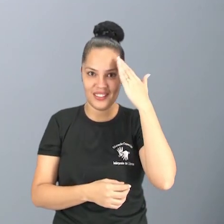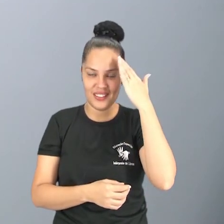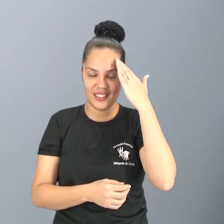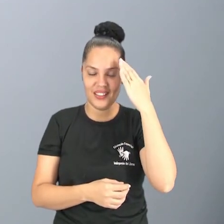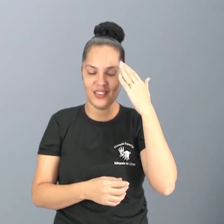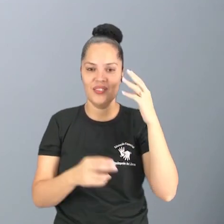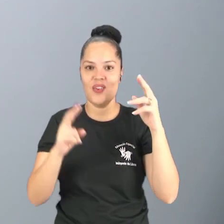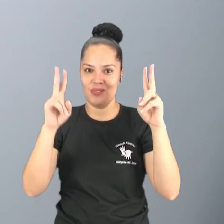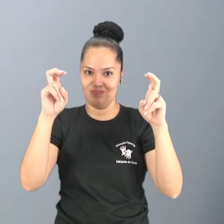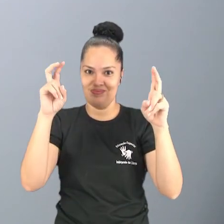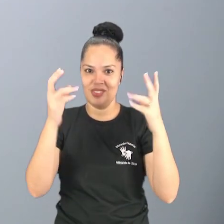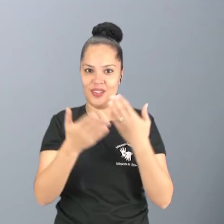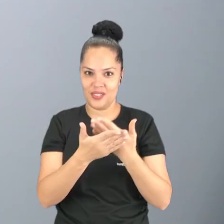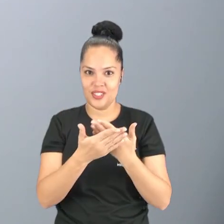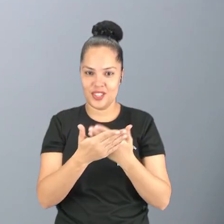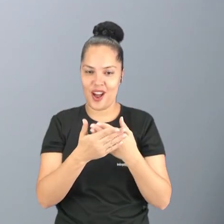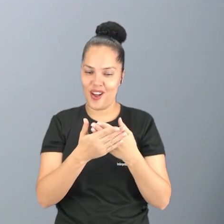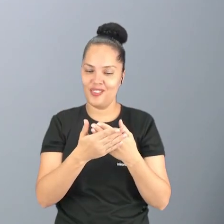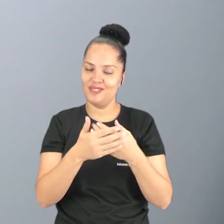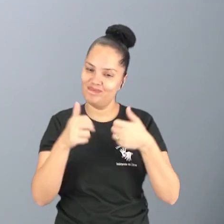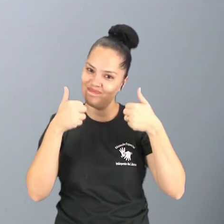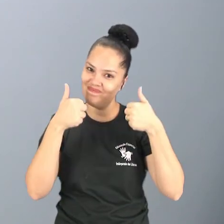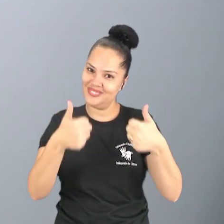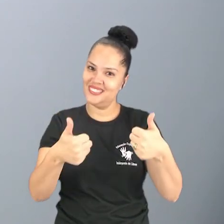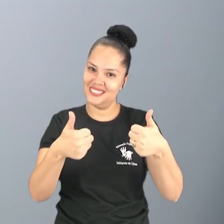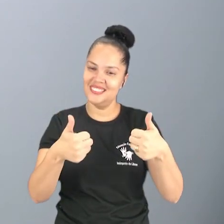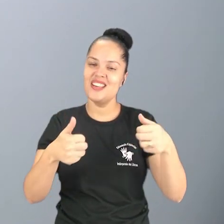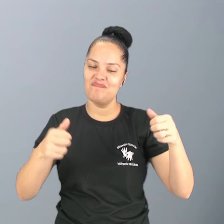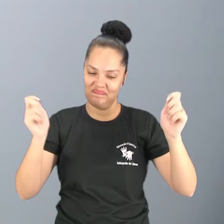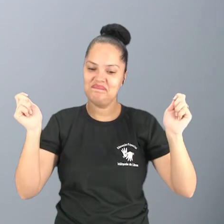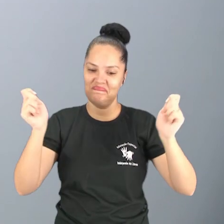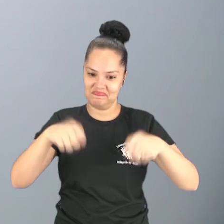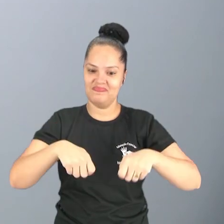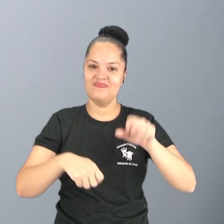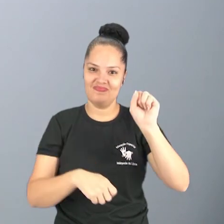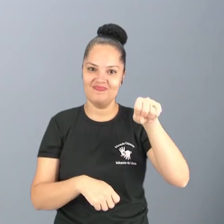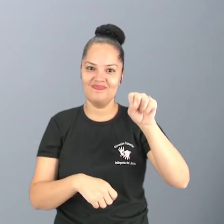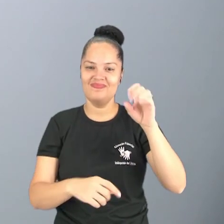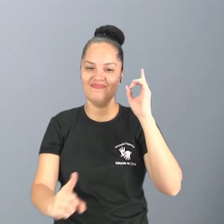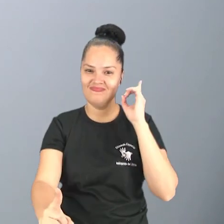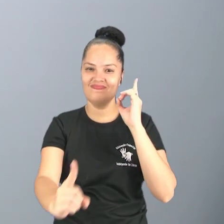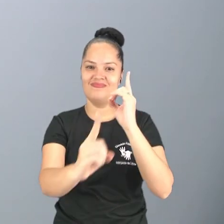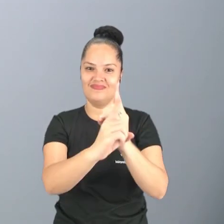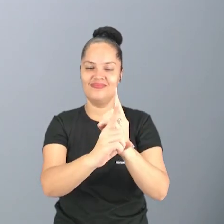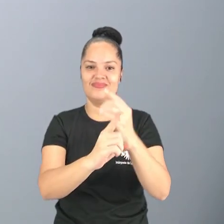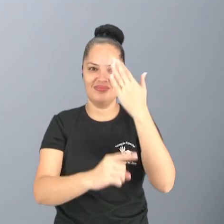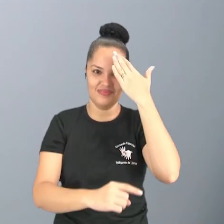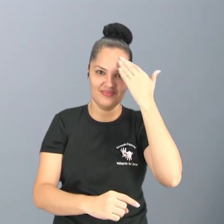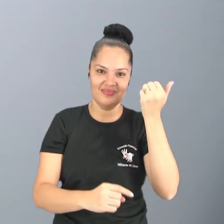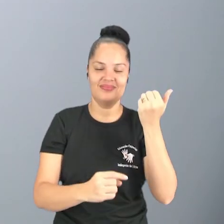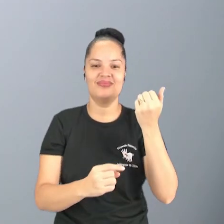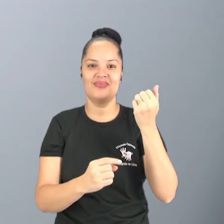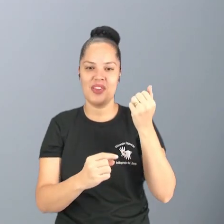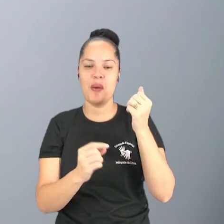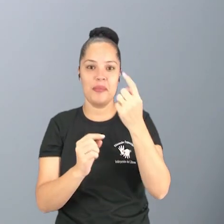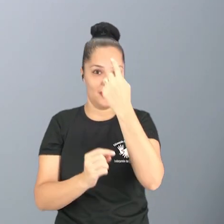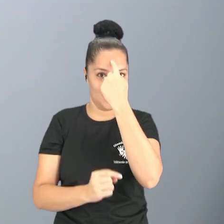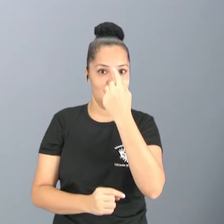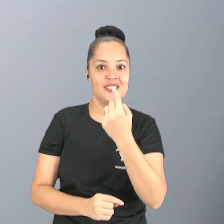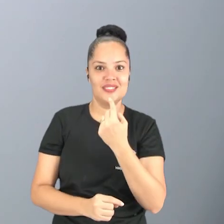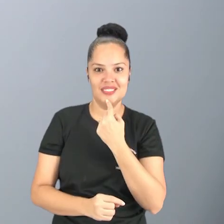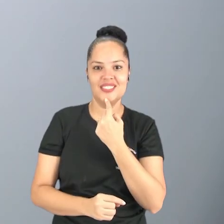isso, você está pronto para analisar as figuras que aparecem no seu dia a dia e observar a isometria que existe